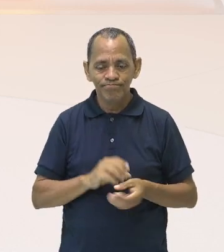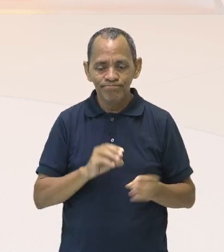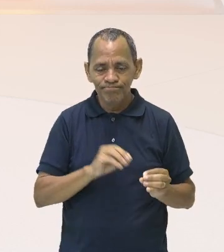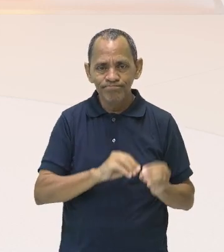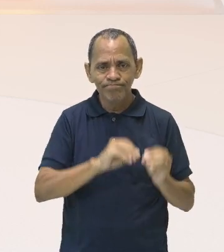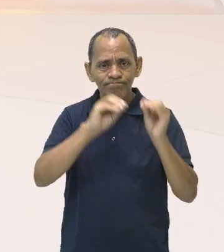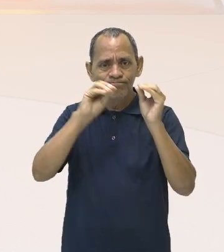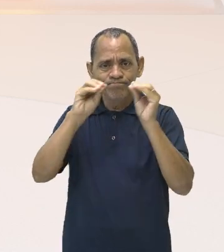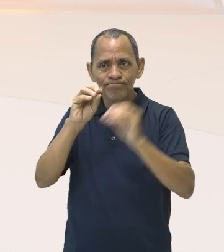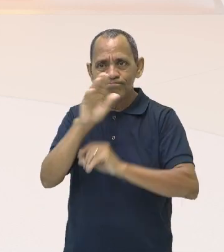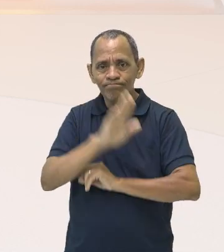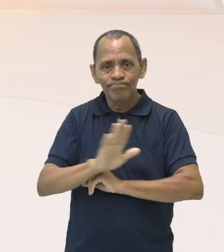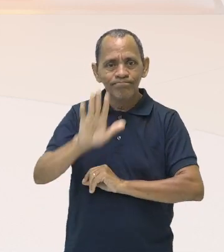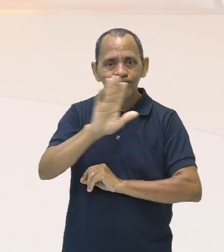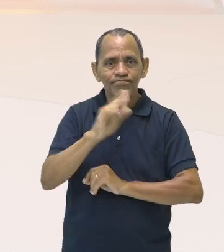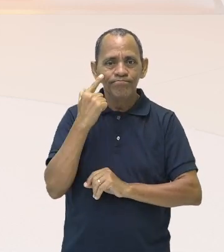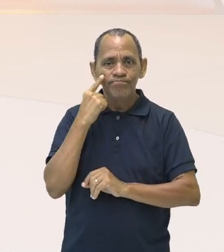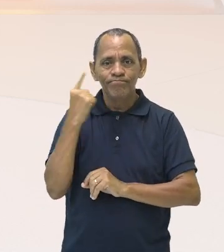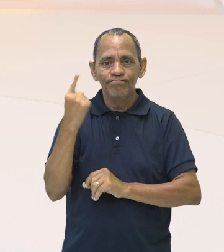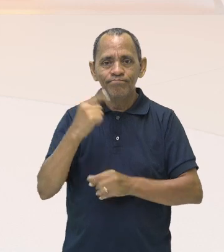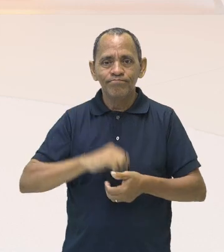um cenário muito importante.